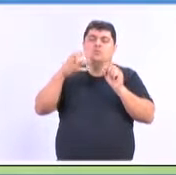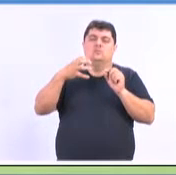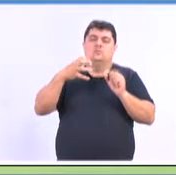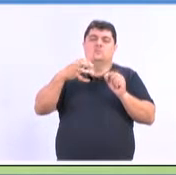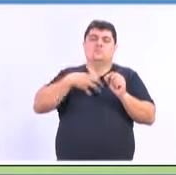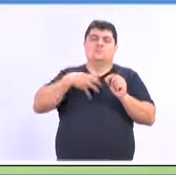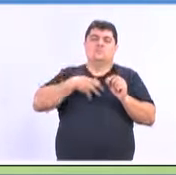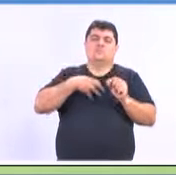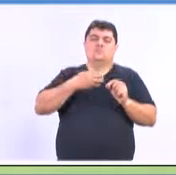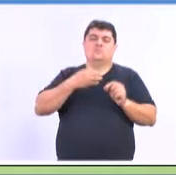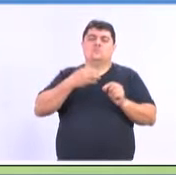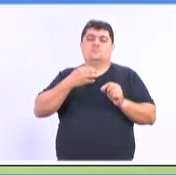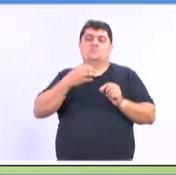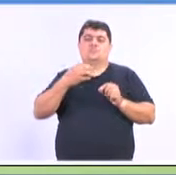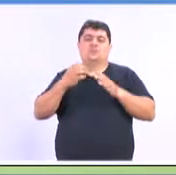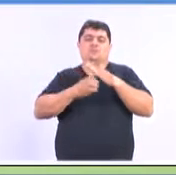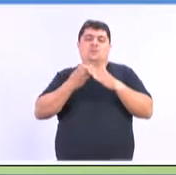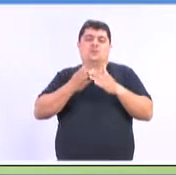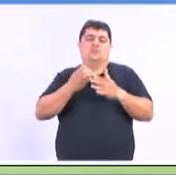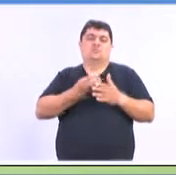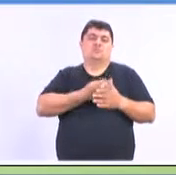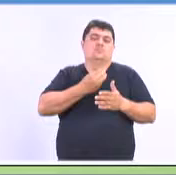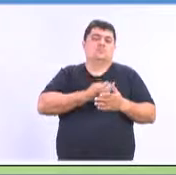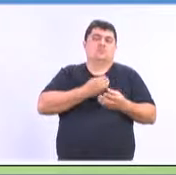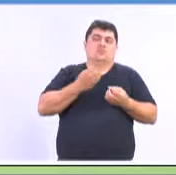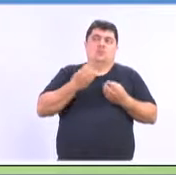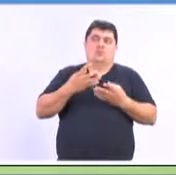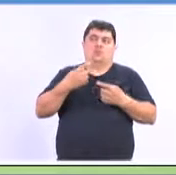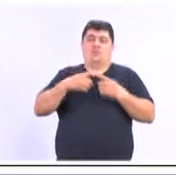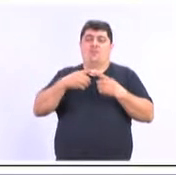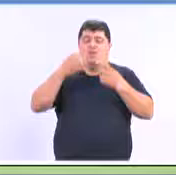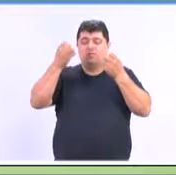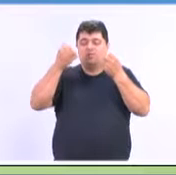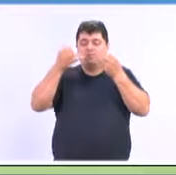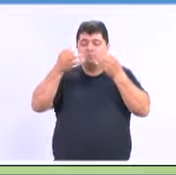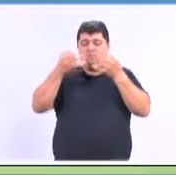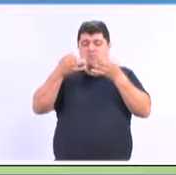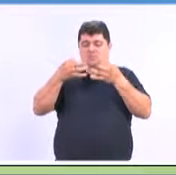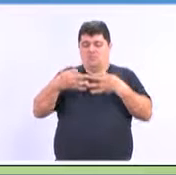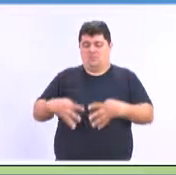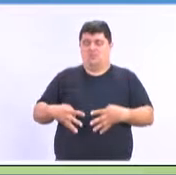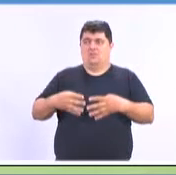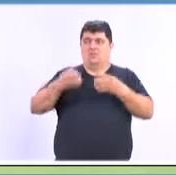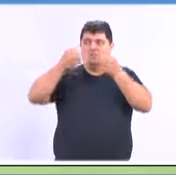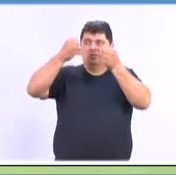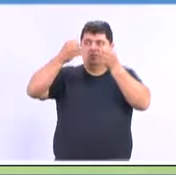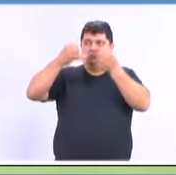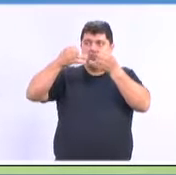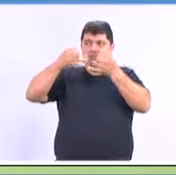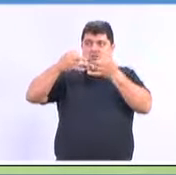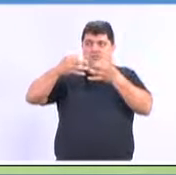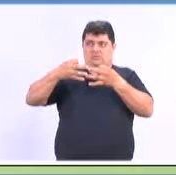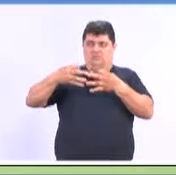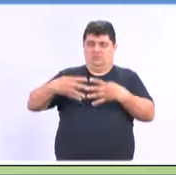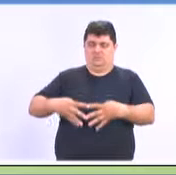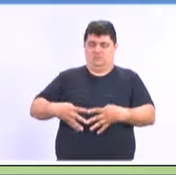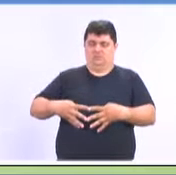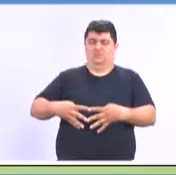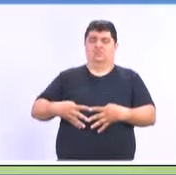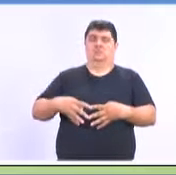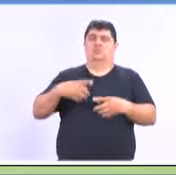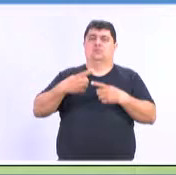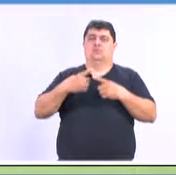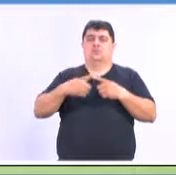de decomposição, né? De decomposição. Então eu estou extraindo informações para poder